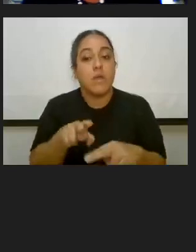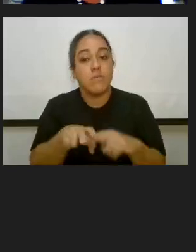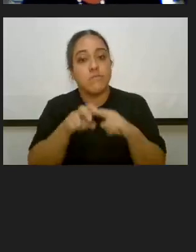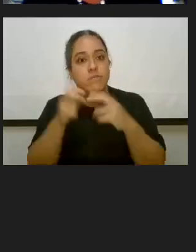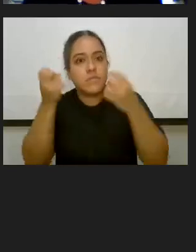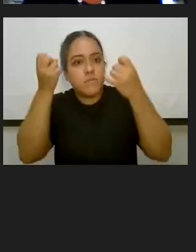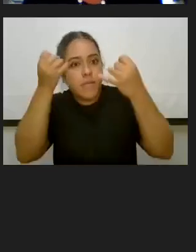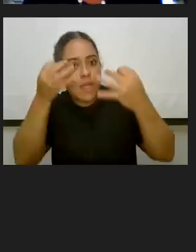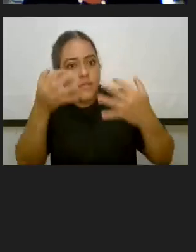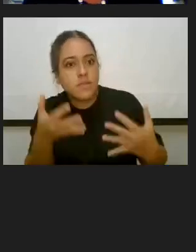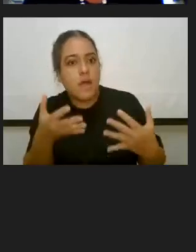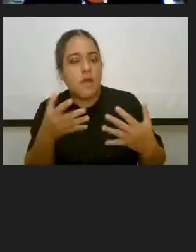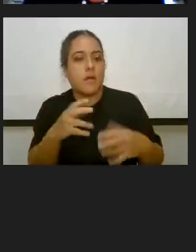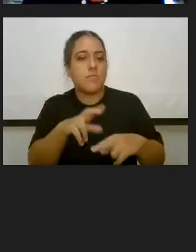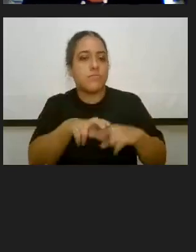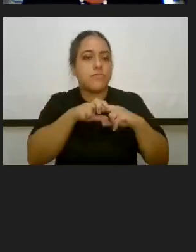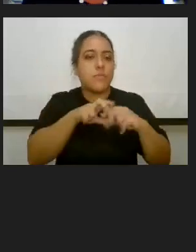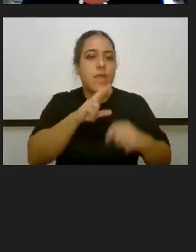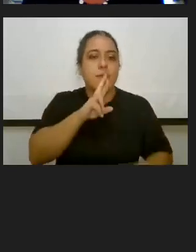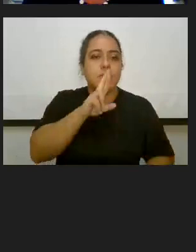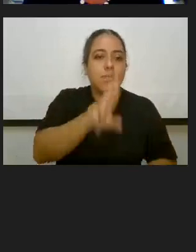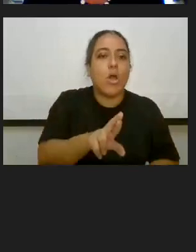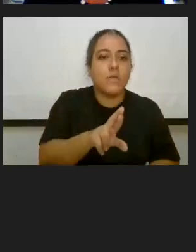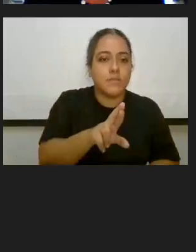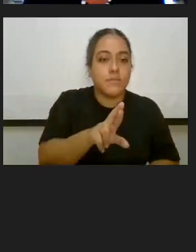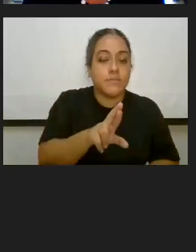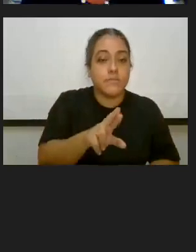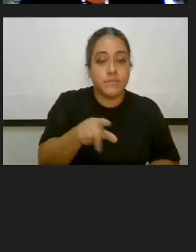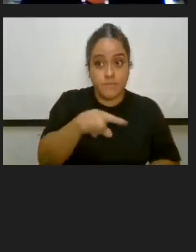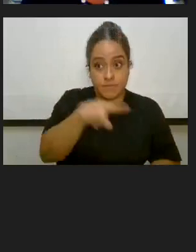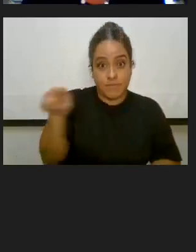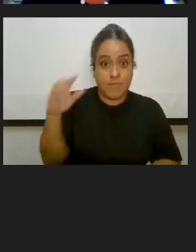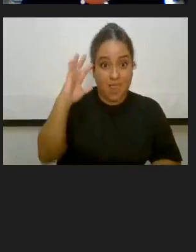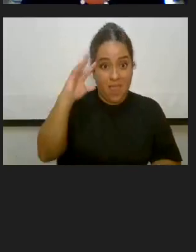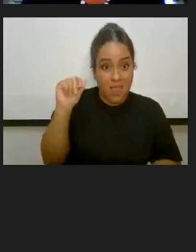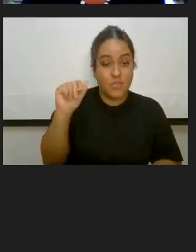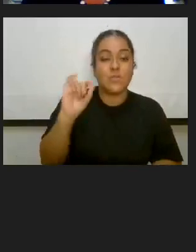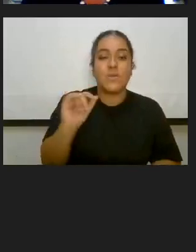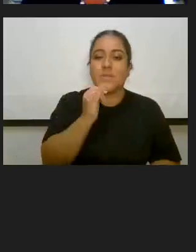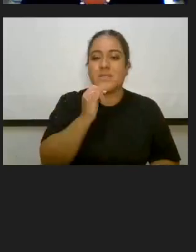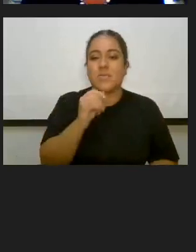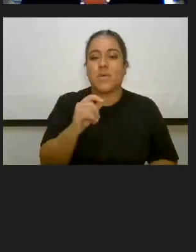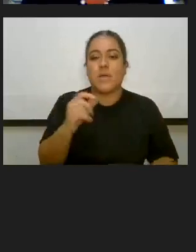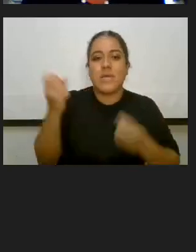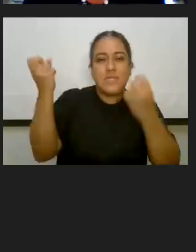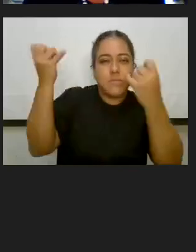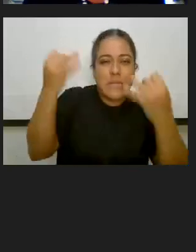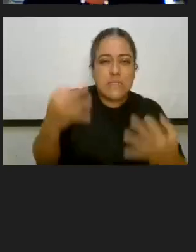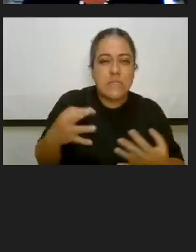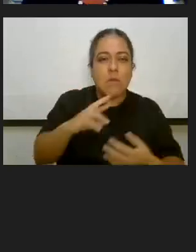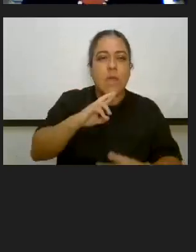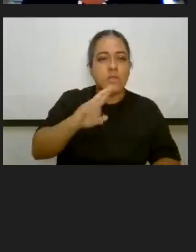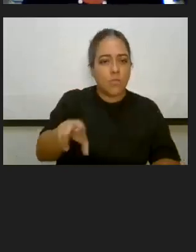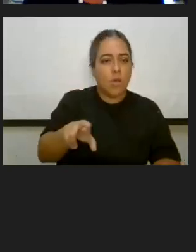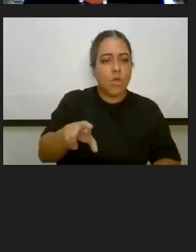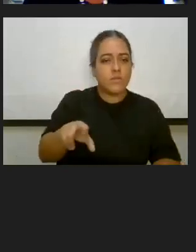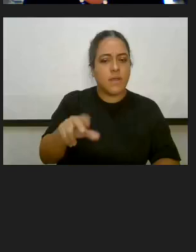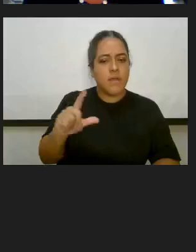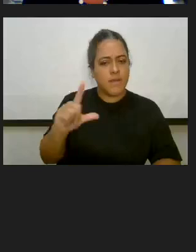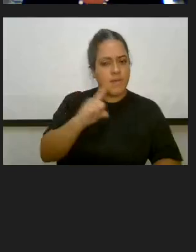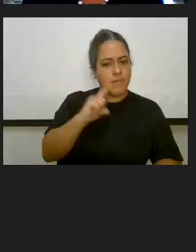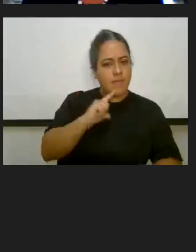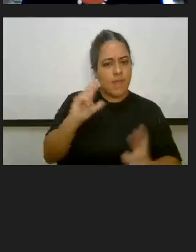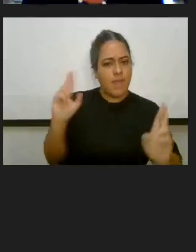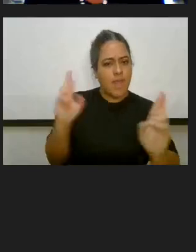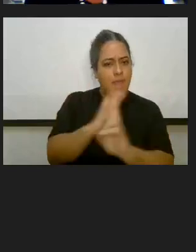uma resposta. Você acha que essa busca por uma explicação e resposta tem uma relação com